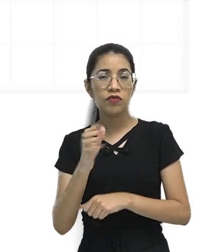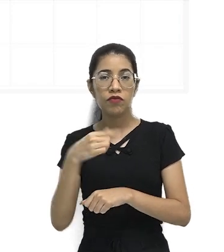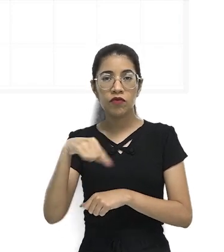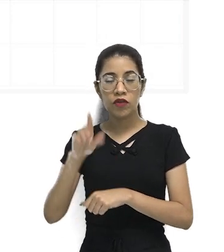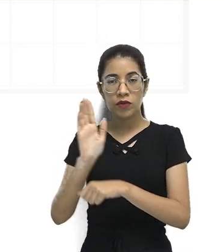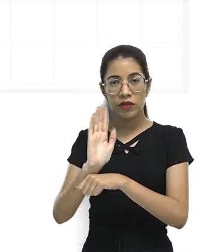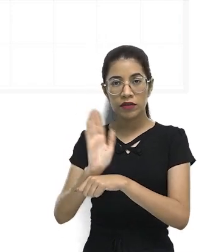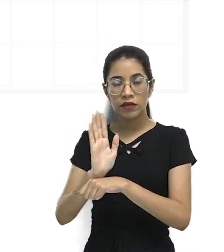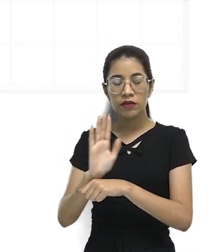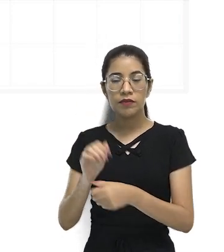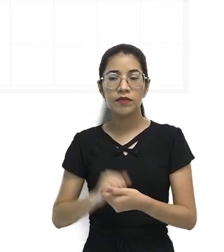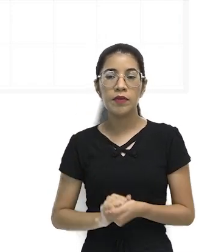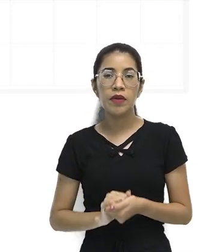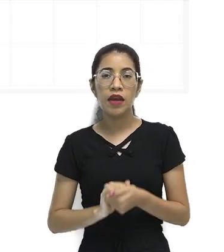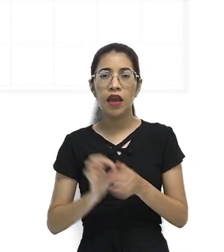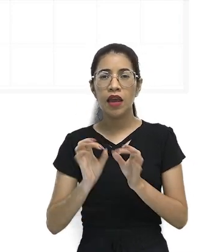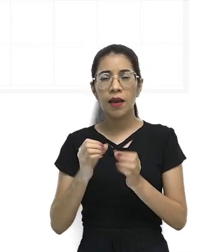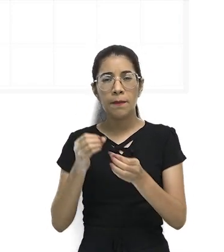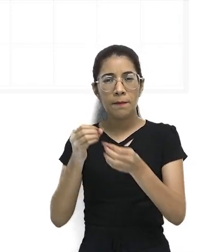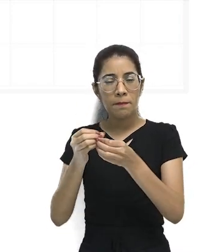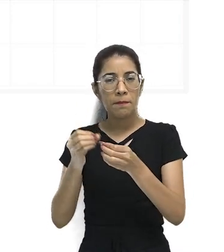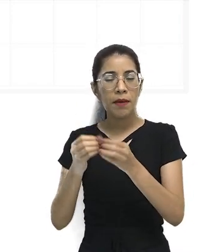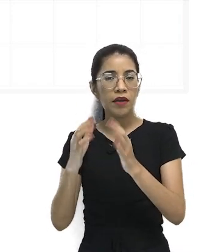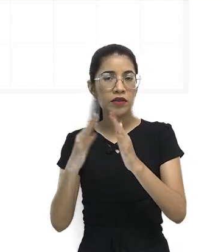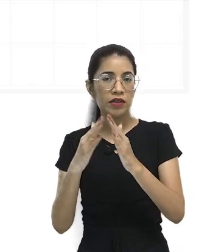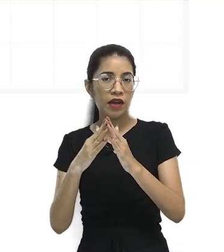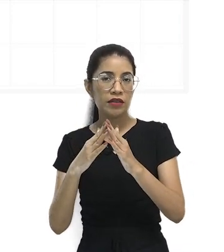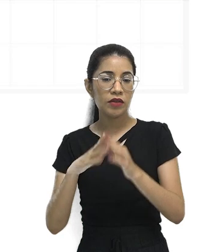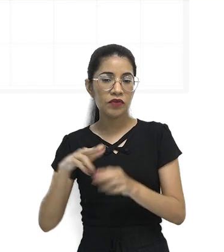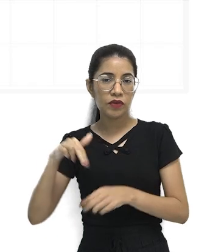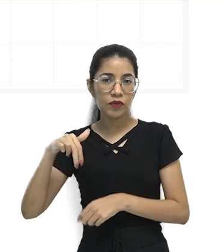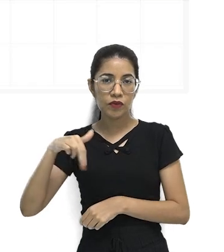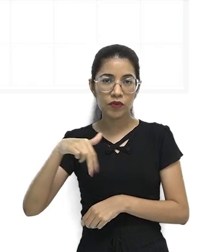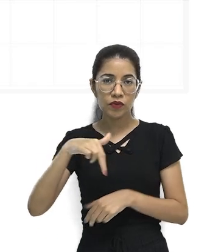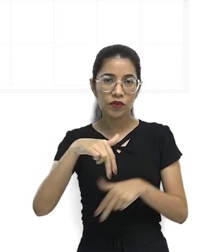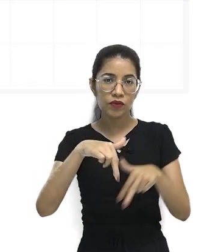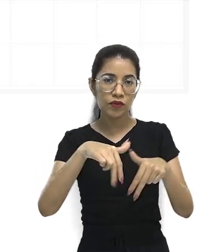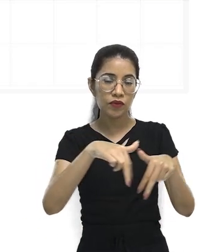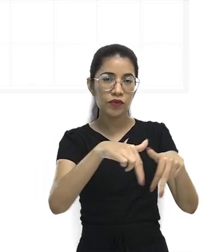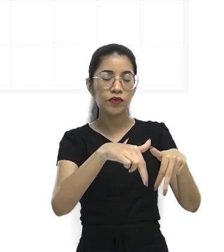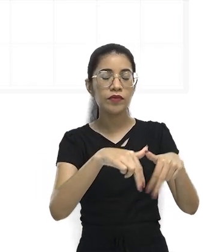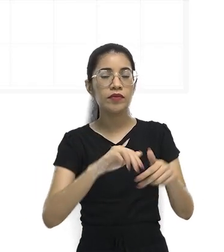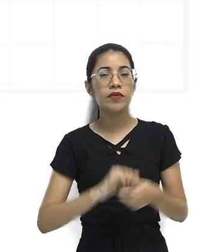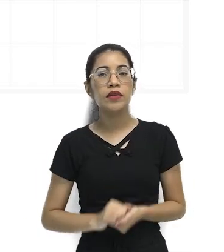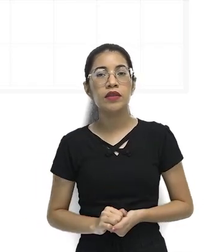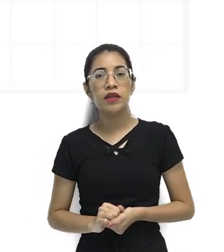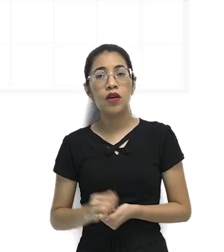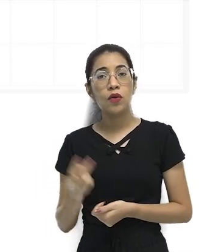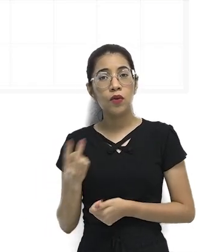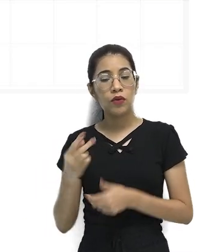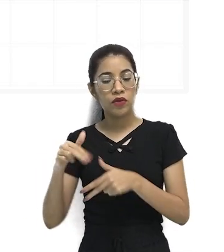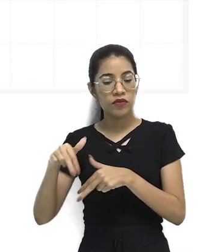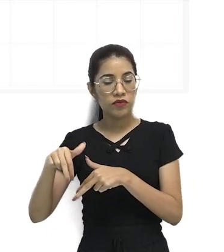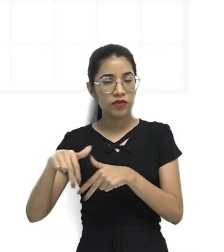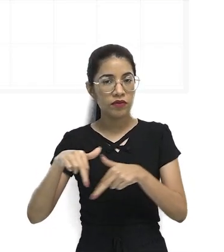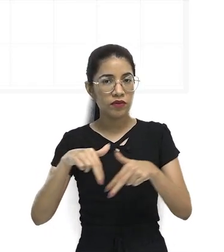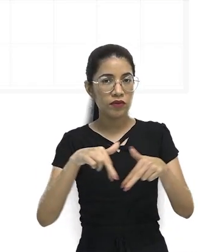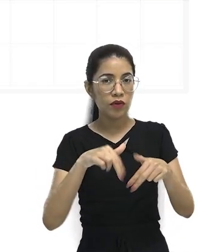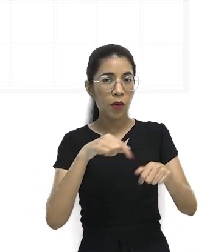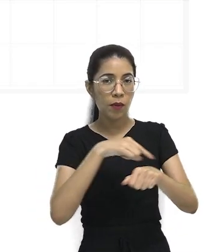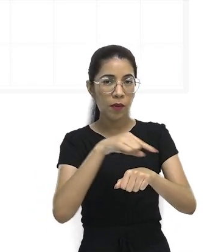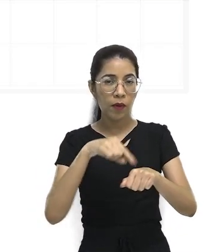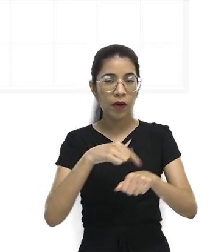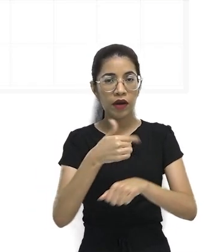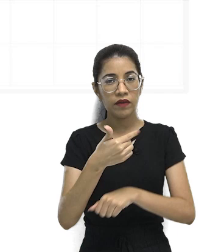muito longe de sua casa, os dois resolveram ir a pé. Sabendo que os dois caminharam durante 25